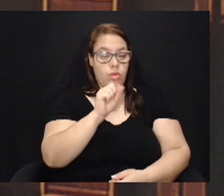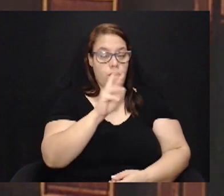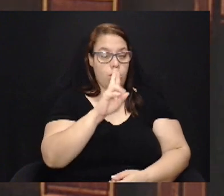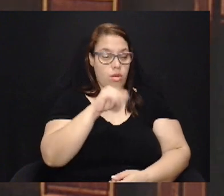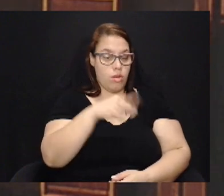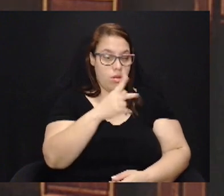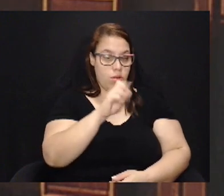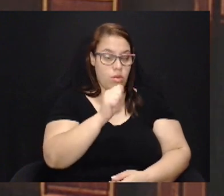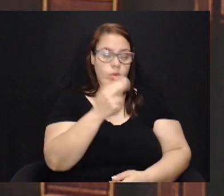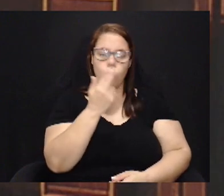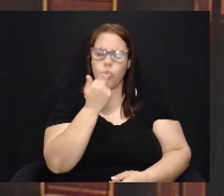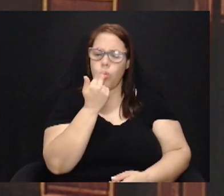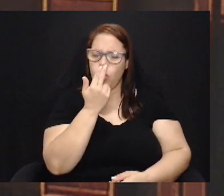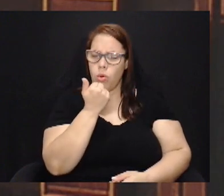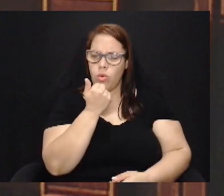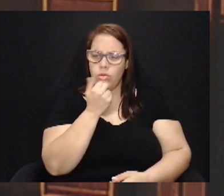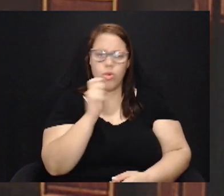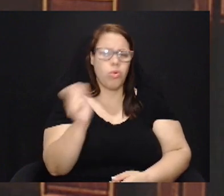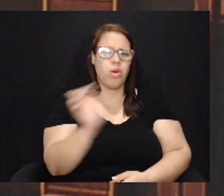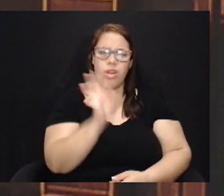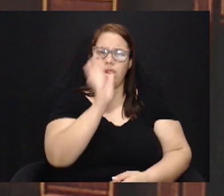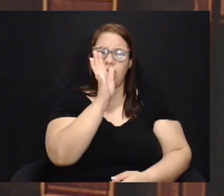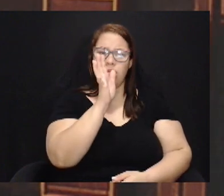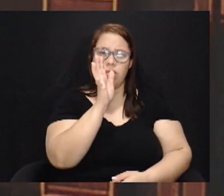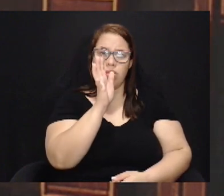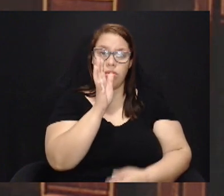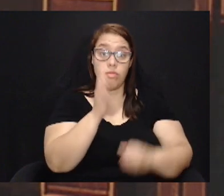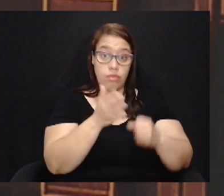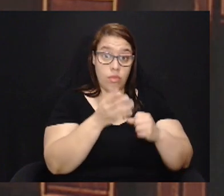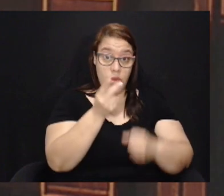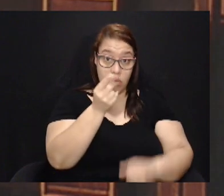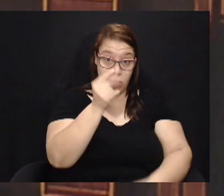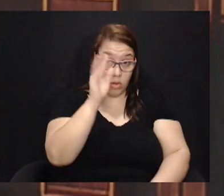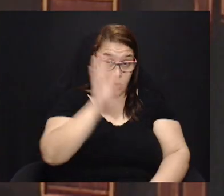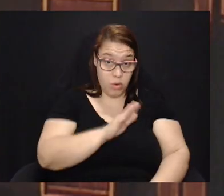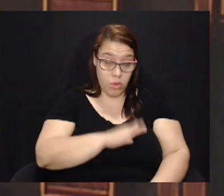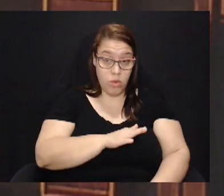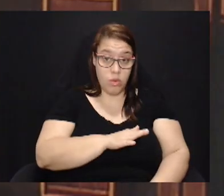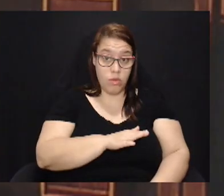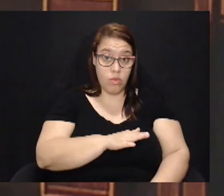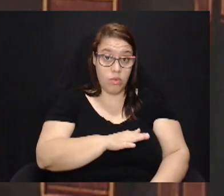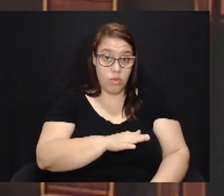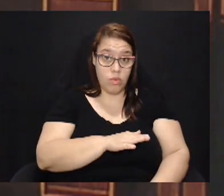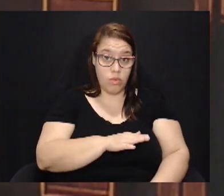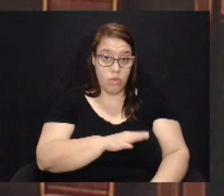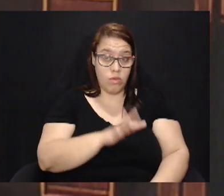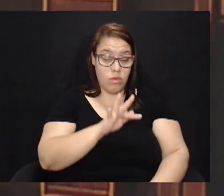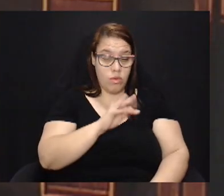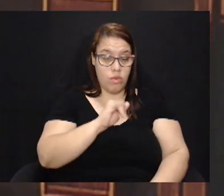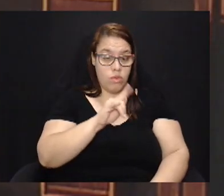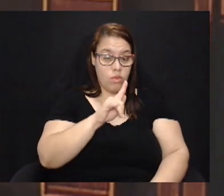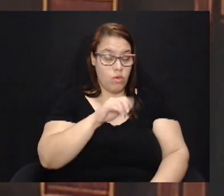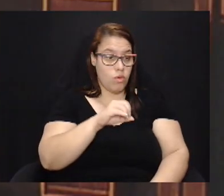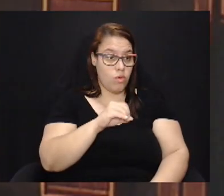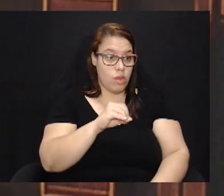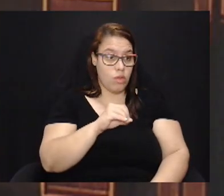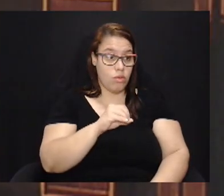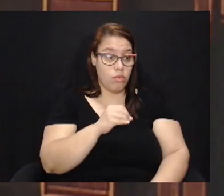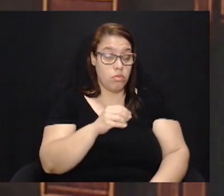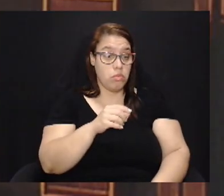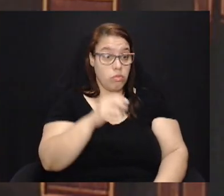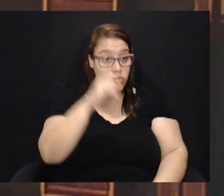nutritivo. Não é caro. Você quer um alimento barato e super nutritivo? O fígado bovino. Uau! Com